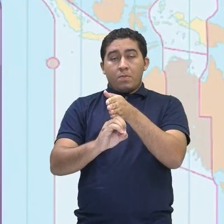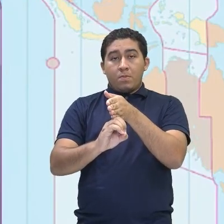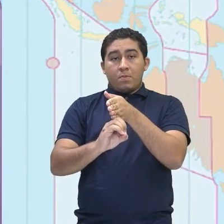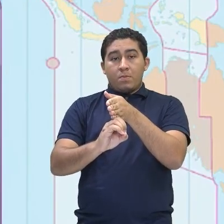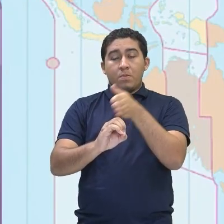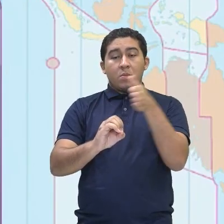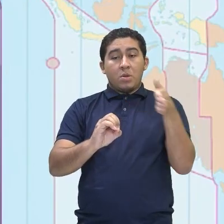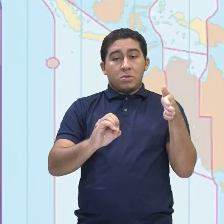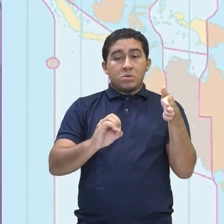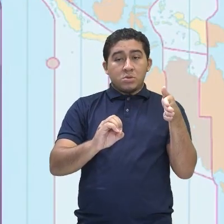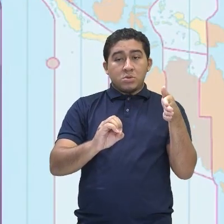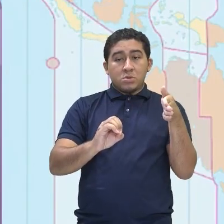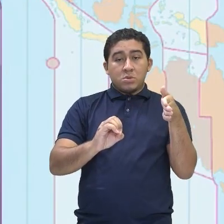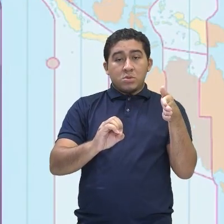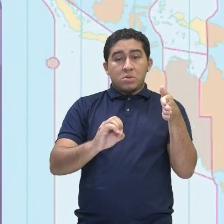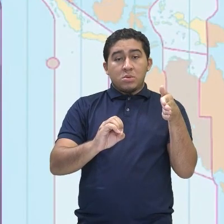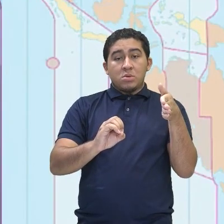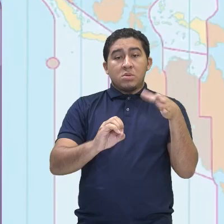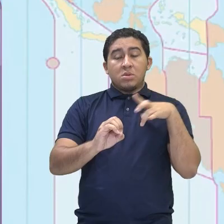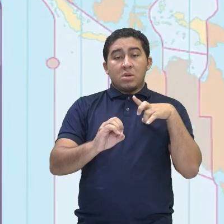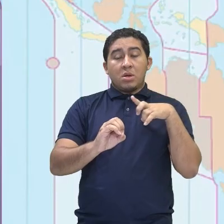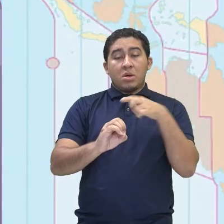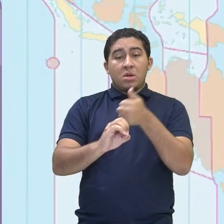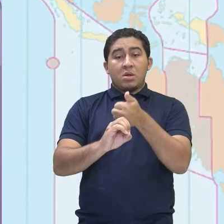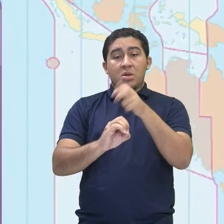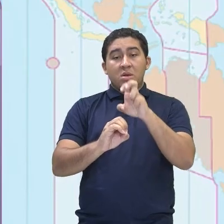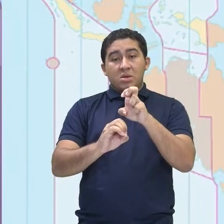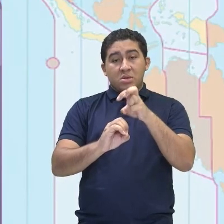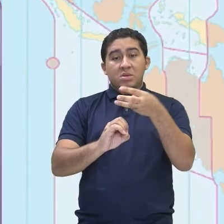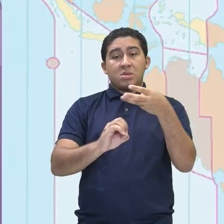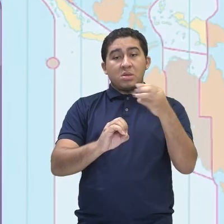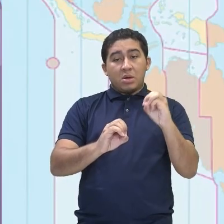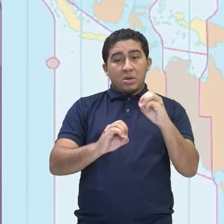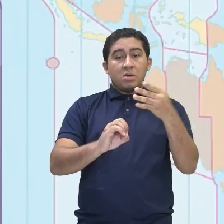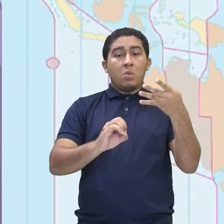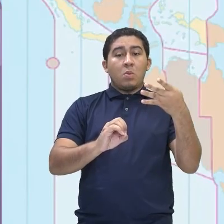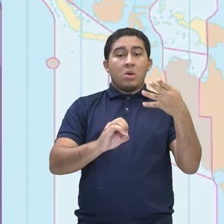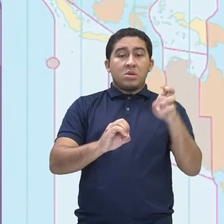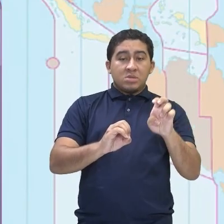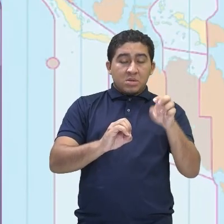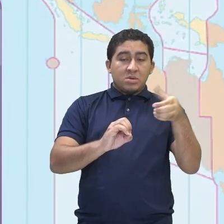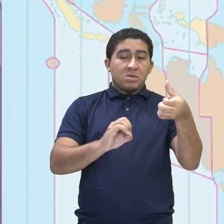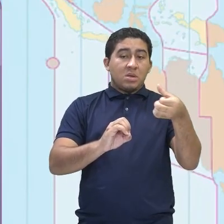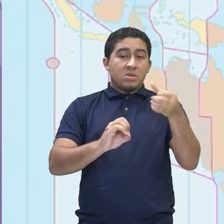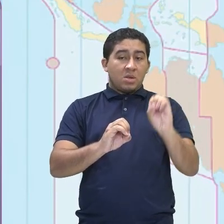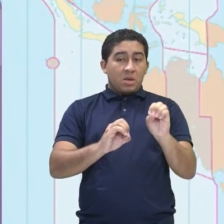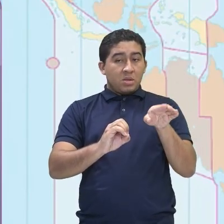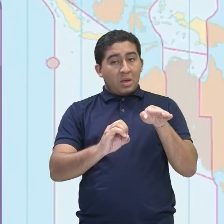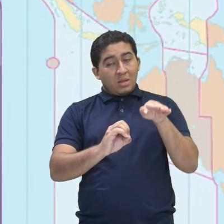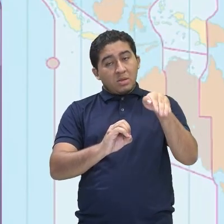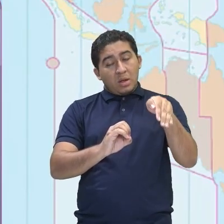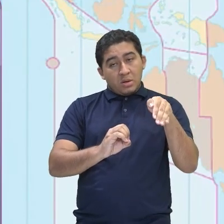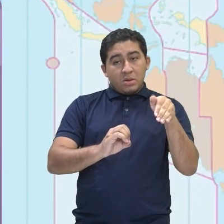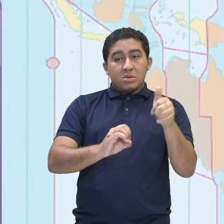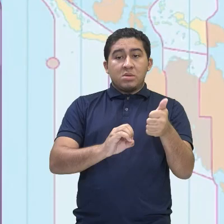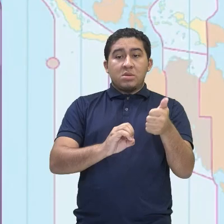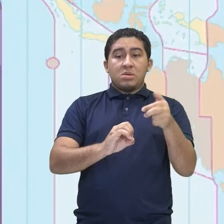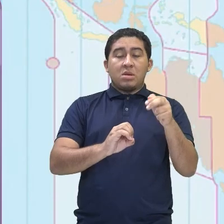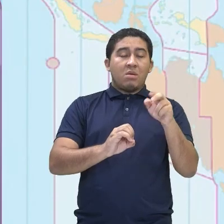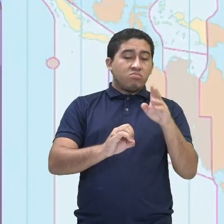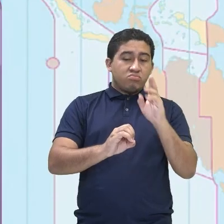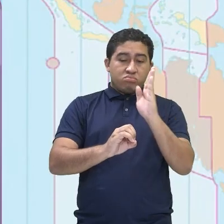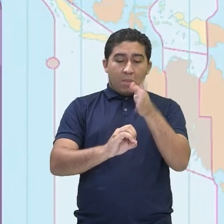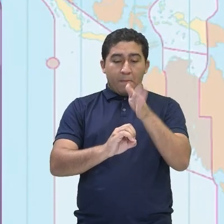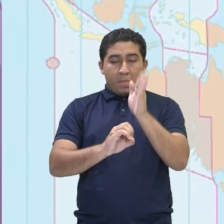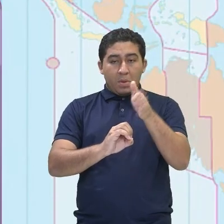leste, né? 15 graus, 30 graus, 45 graus, 60 graus, 75 graus. Então, cada